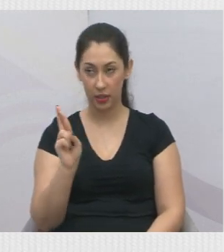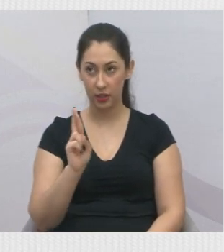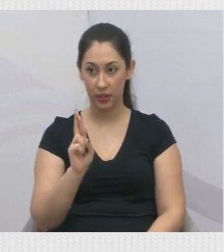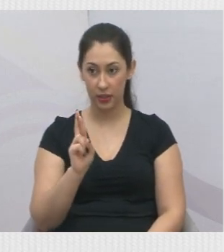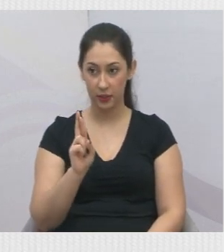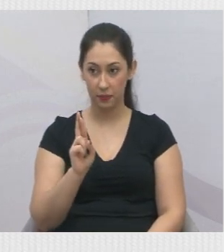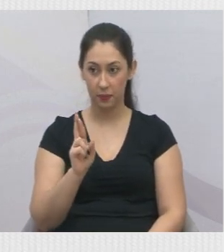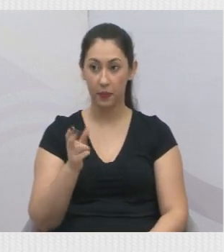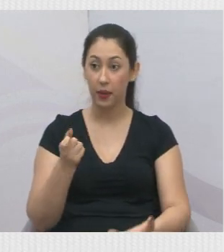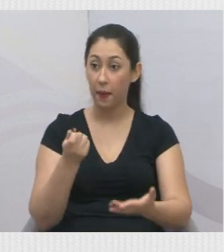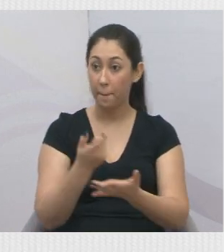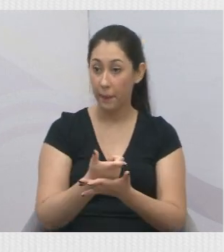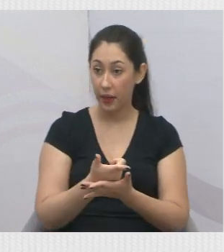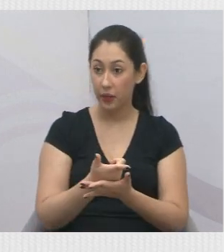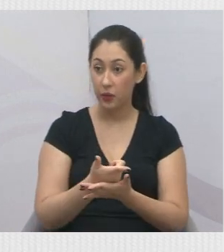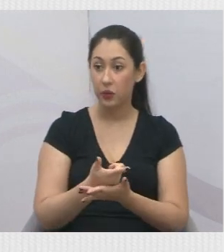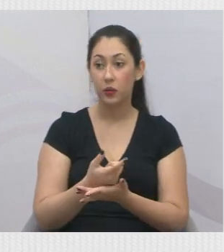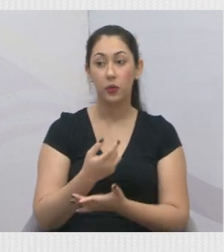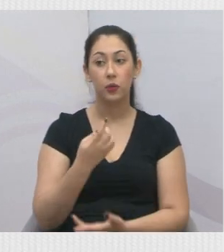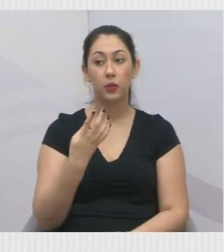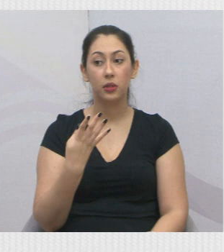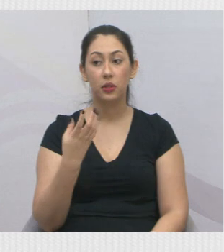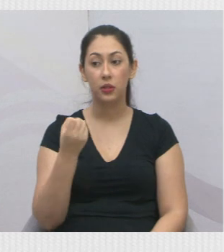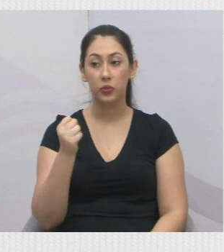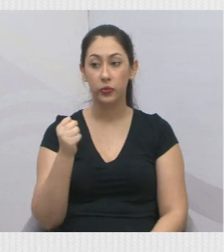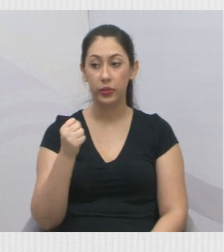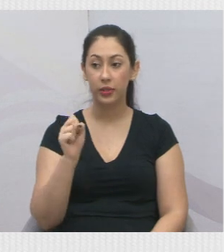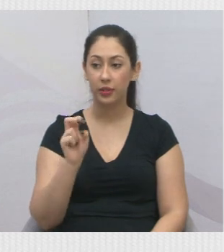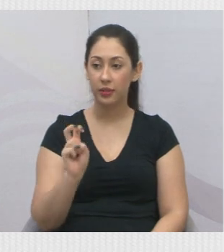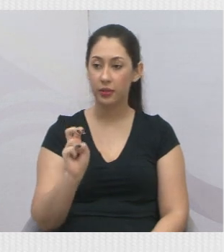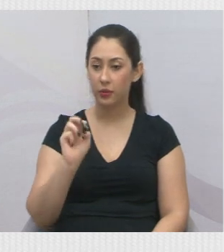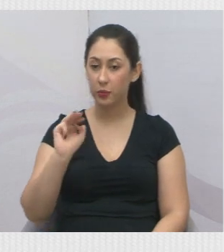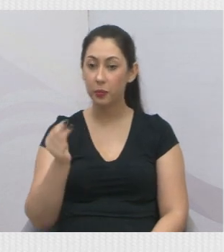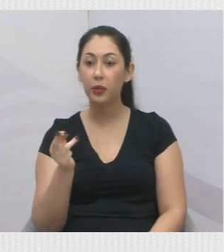523.591.000 e gastos até o período